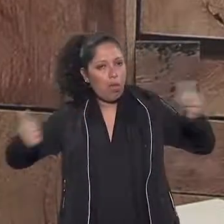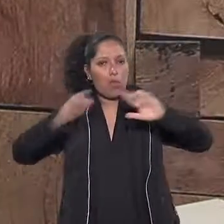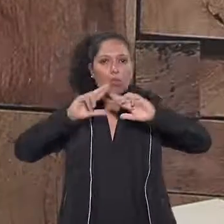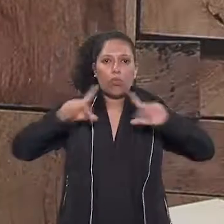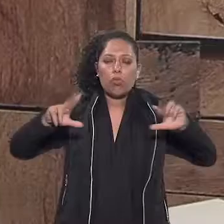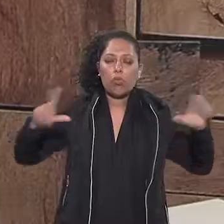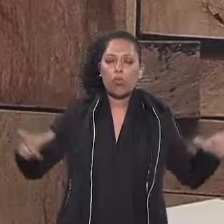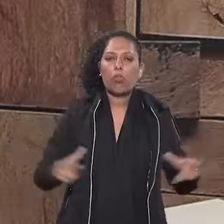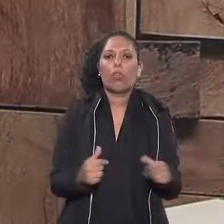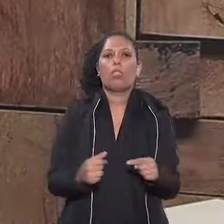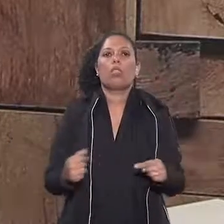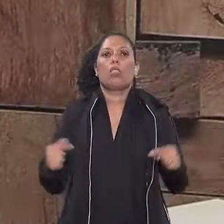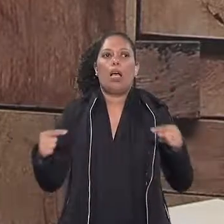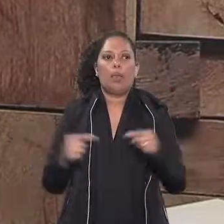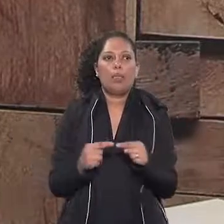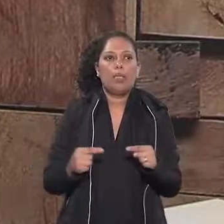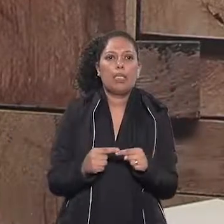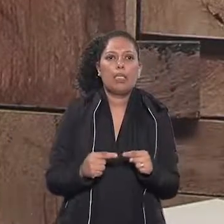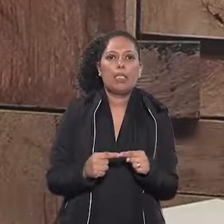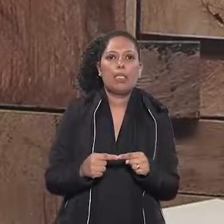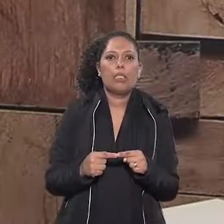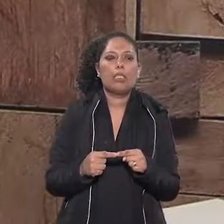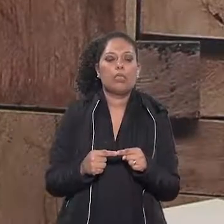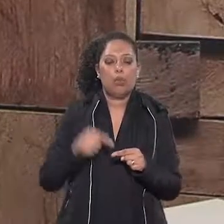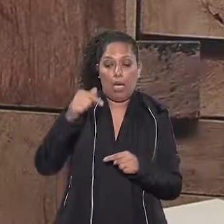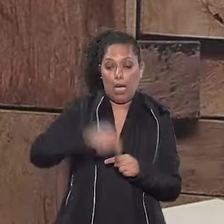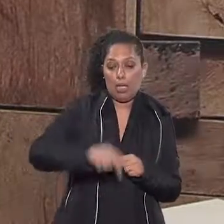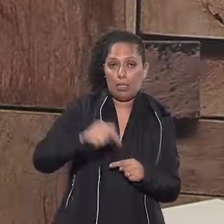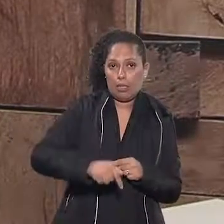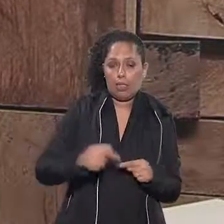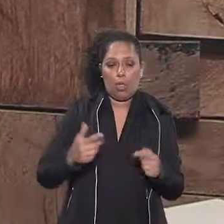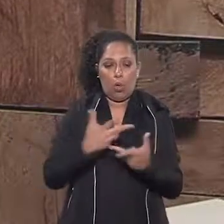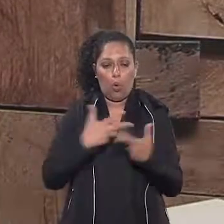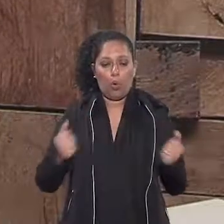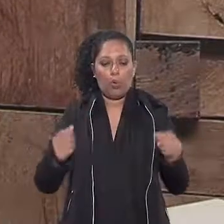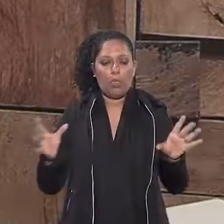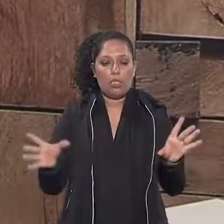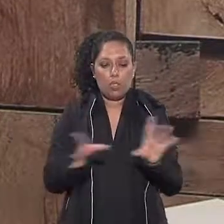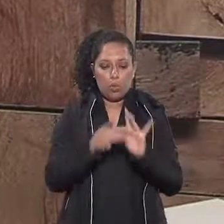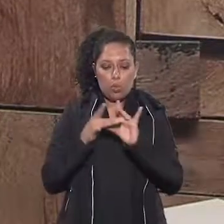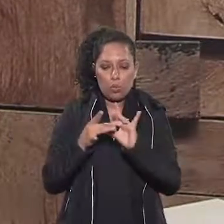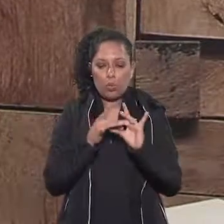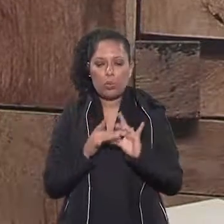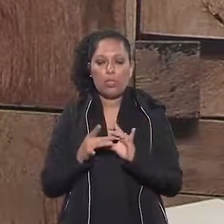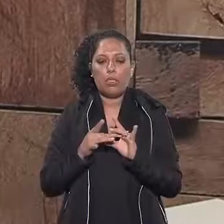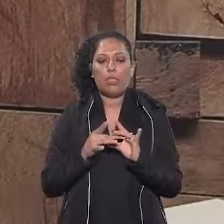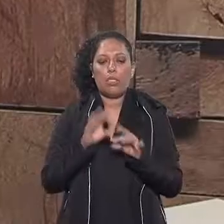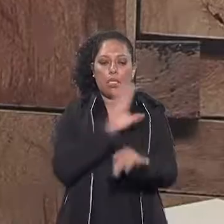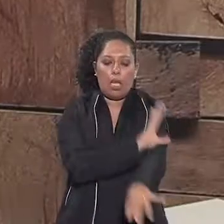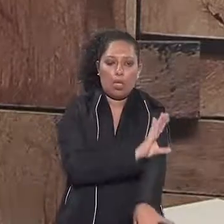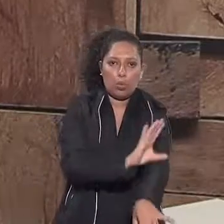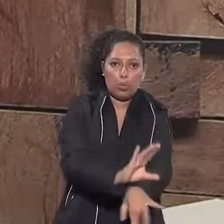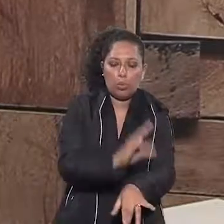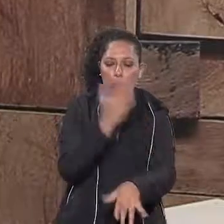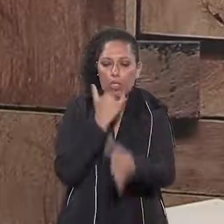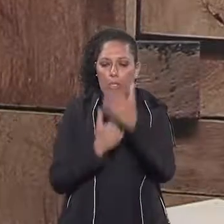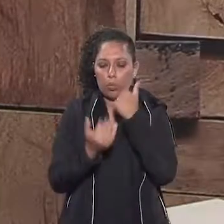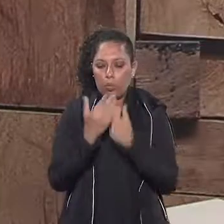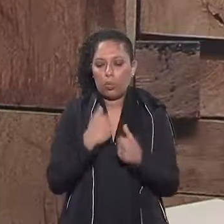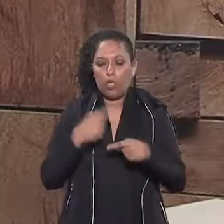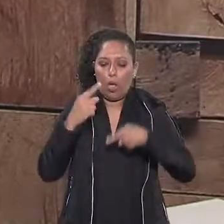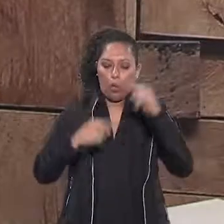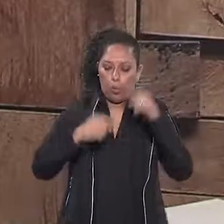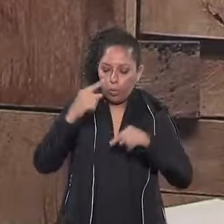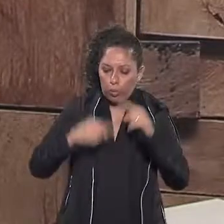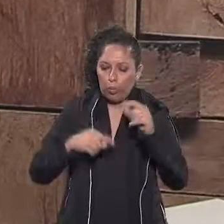de variedades adaptadas ao nosso clima, de coisas que estão integradas à nossa cultura alimentar, ao